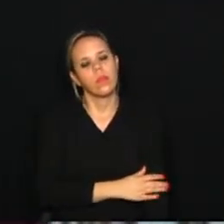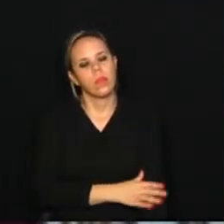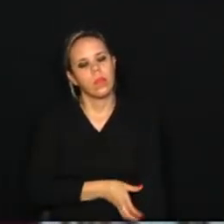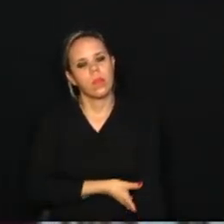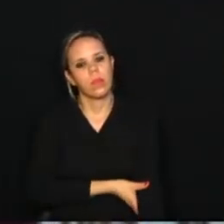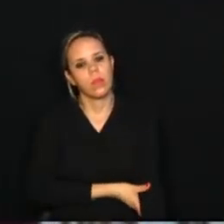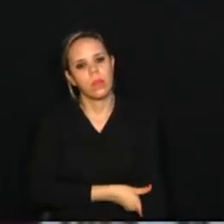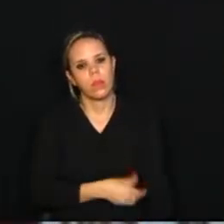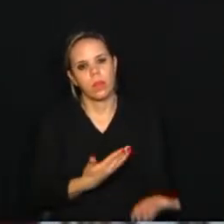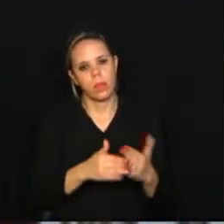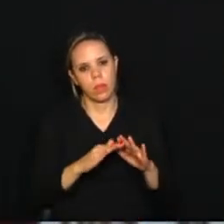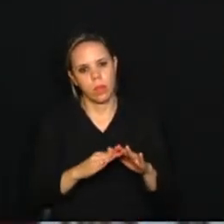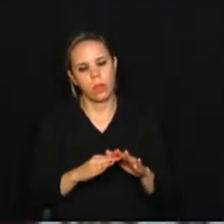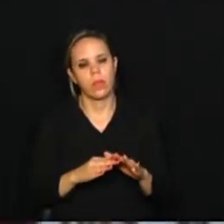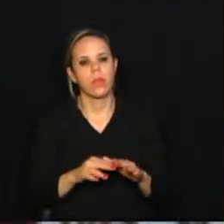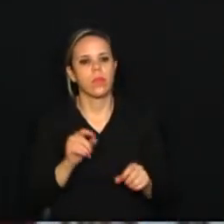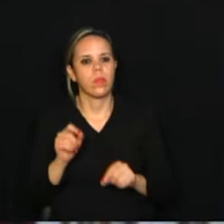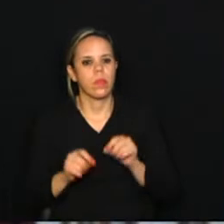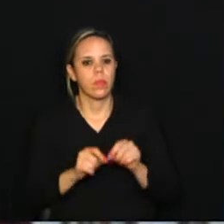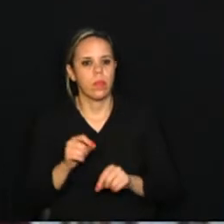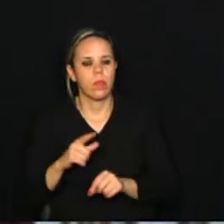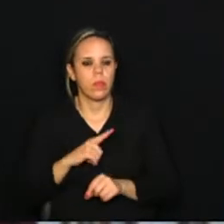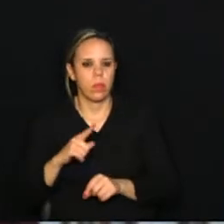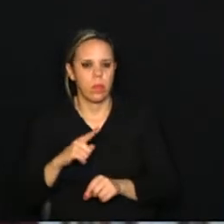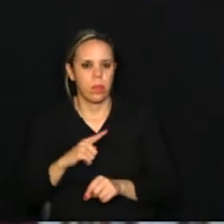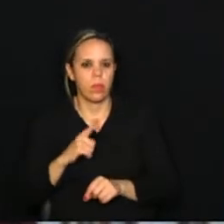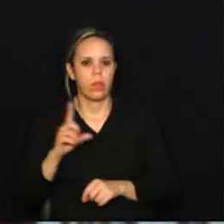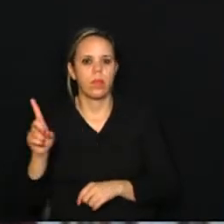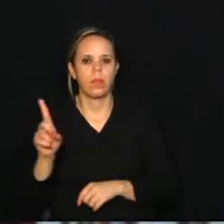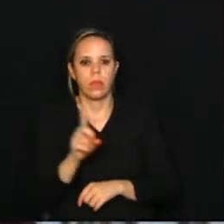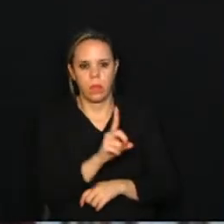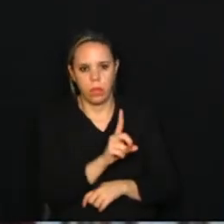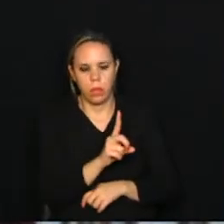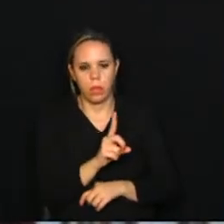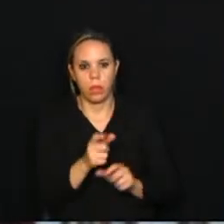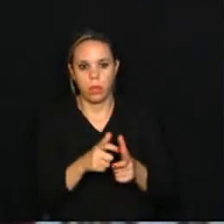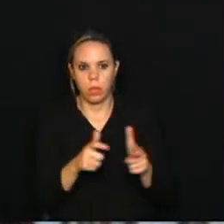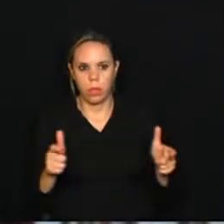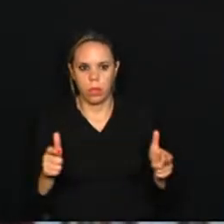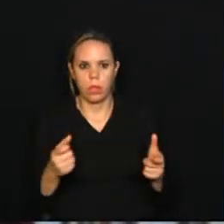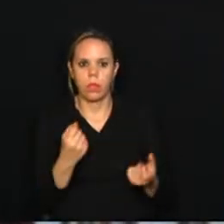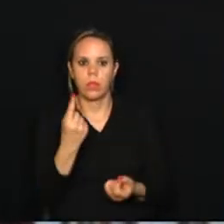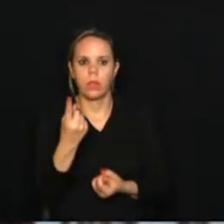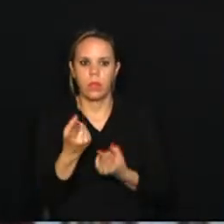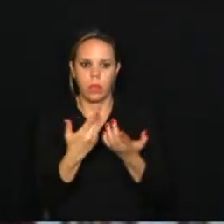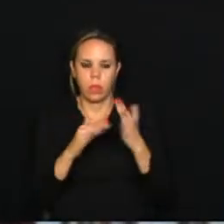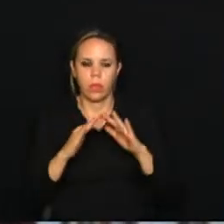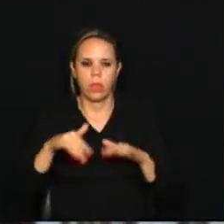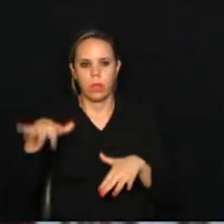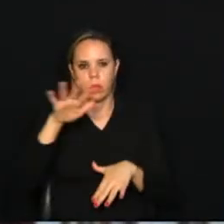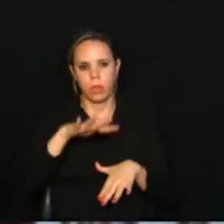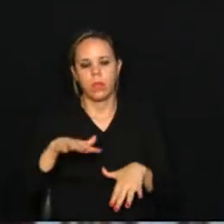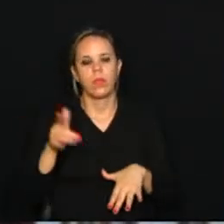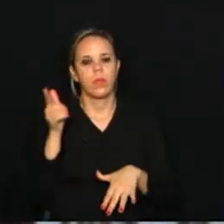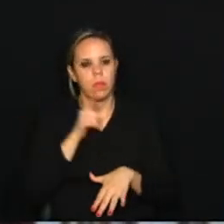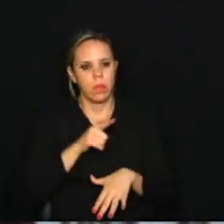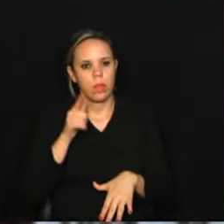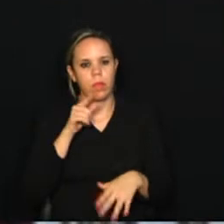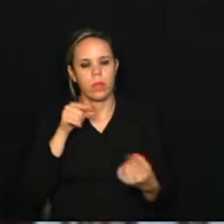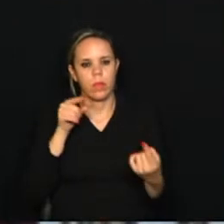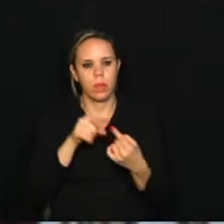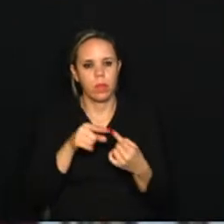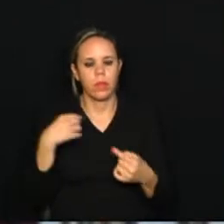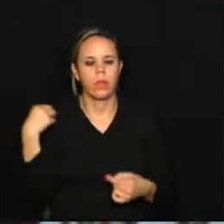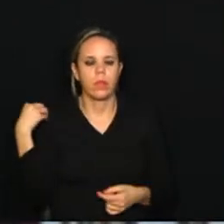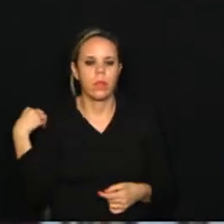Mas há escolas em que há um comparecimento maior. Em algumas escolas conseguem atingir